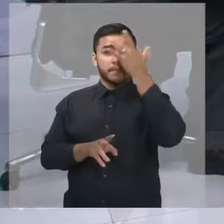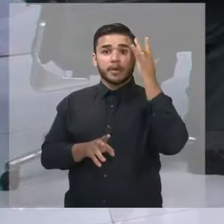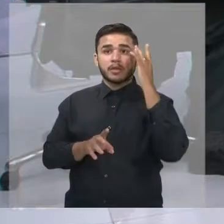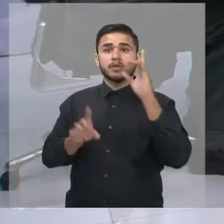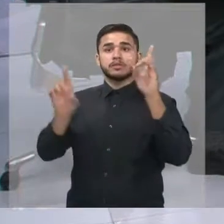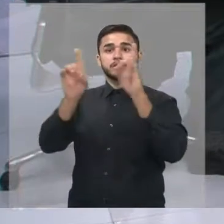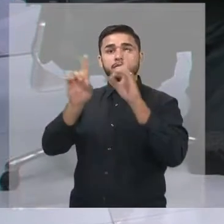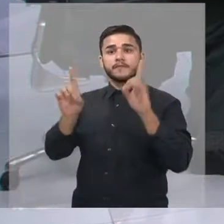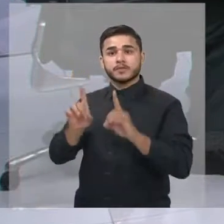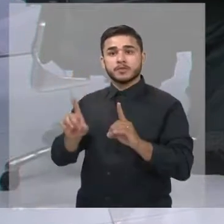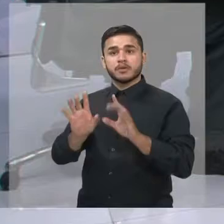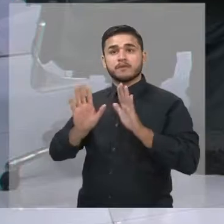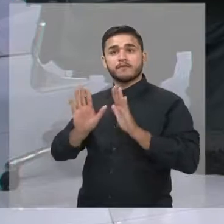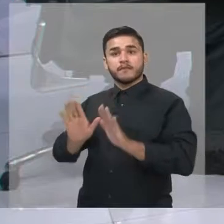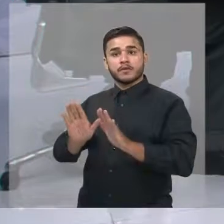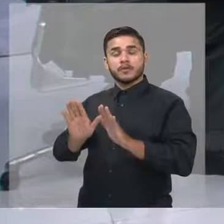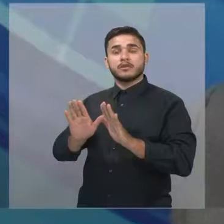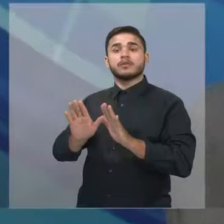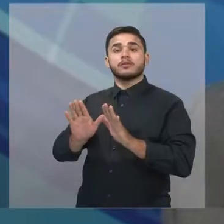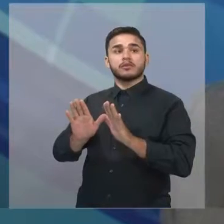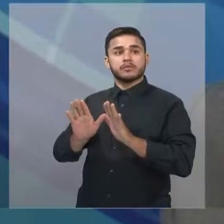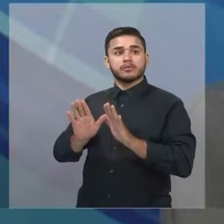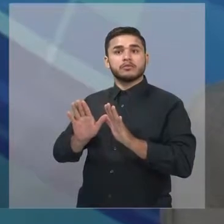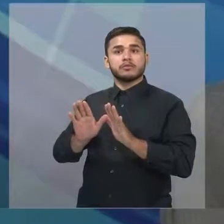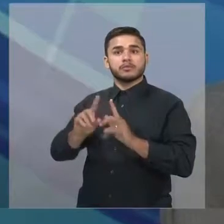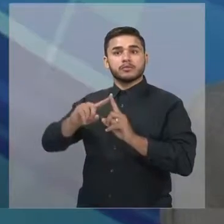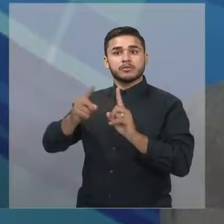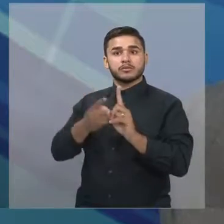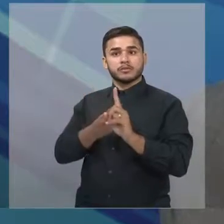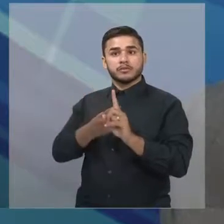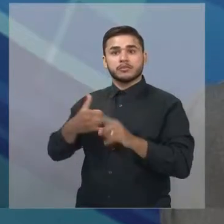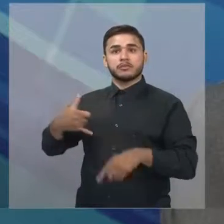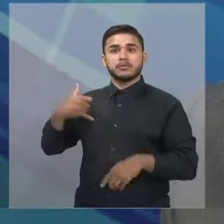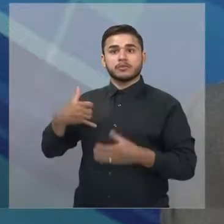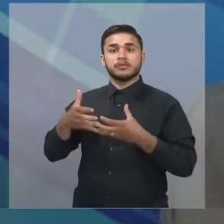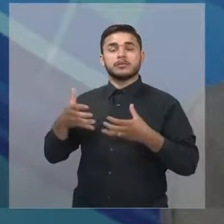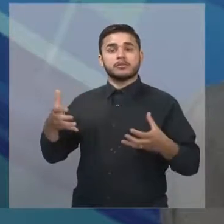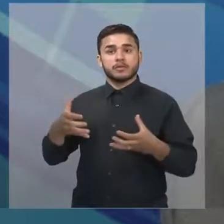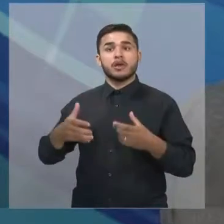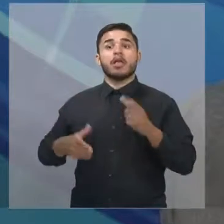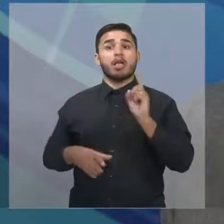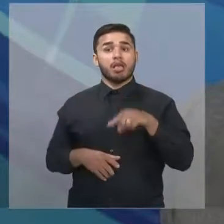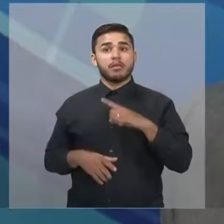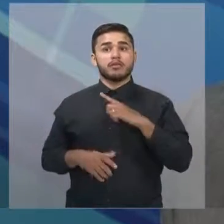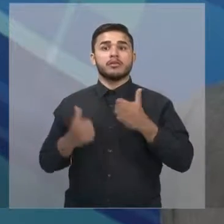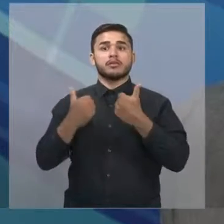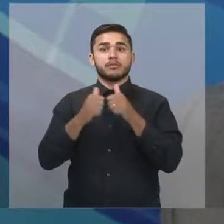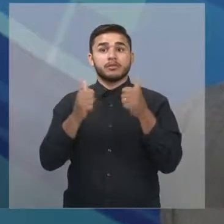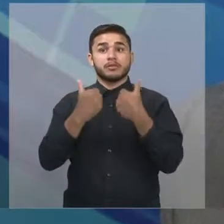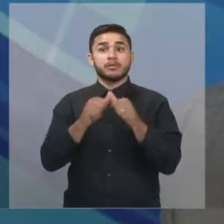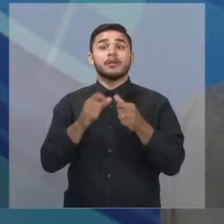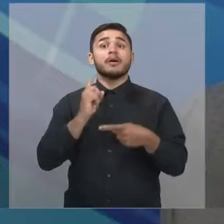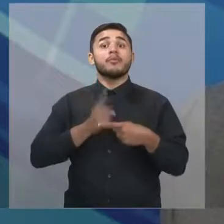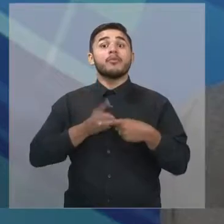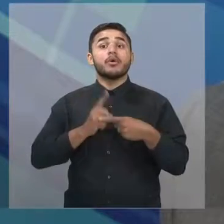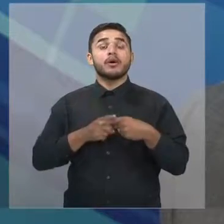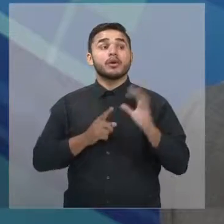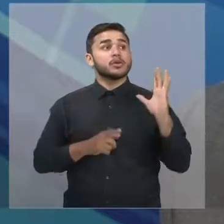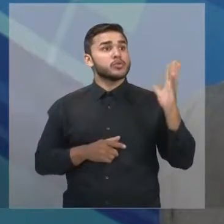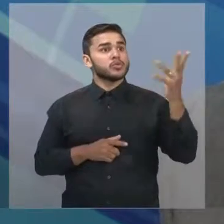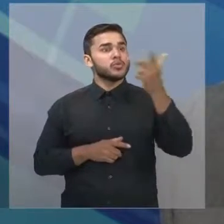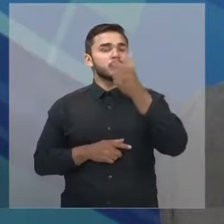as pessoas portadoras de necessidades especiais. Isso, para mim, é a autodeclaração de uma sociedade que